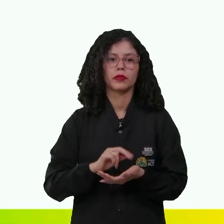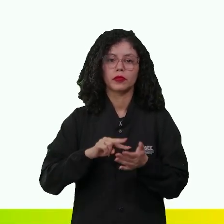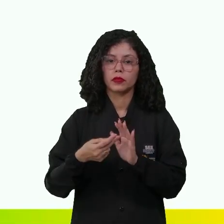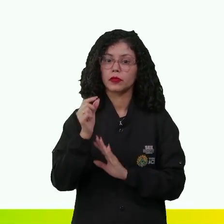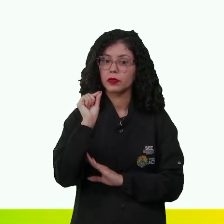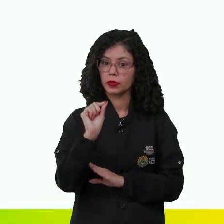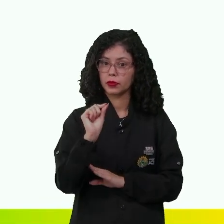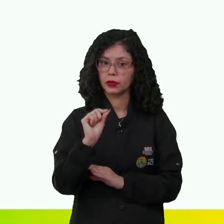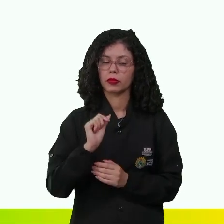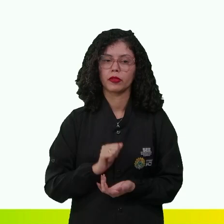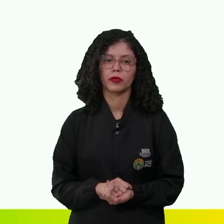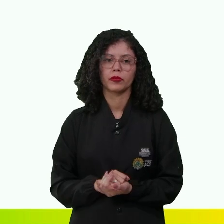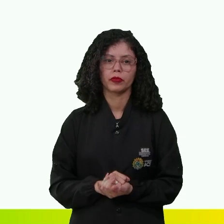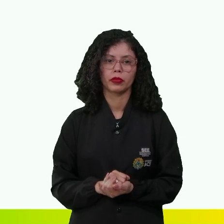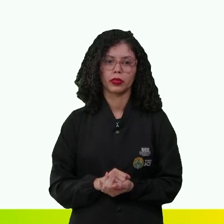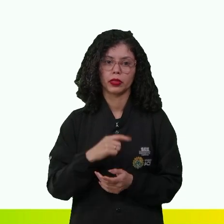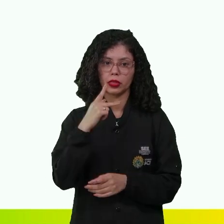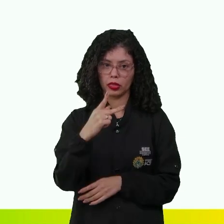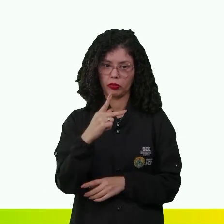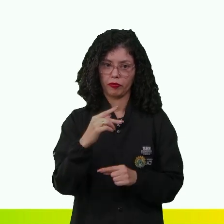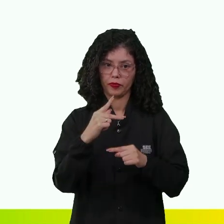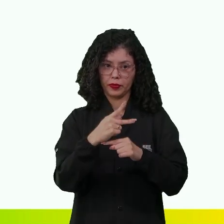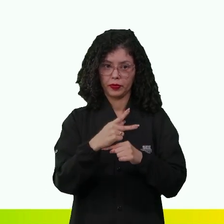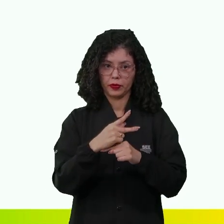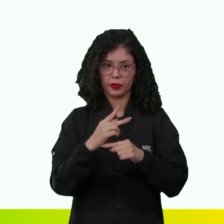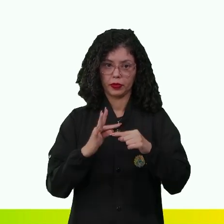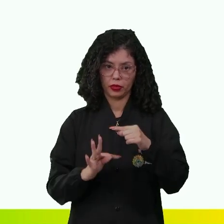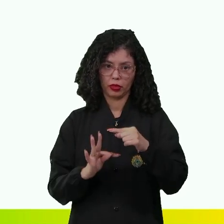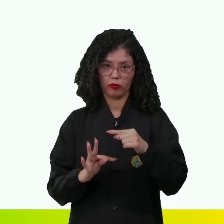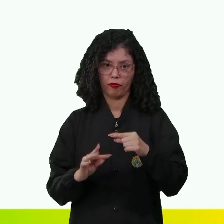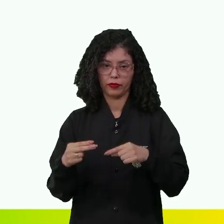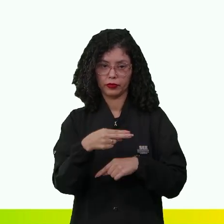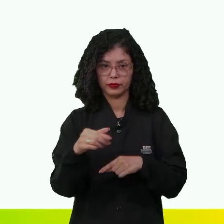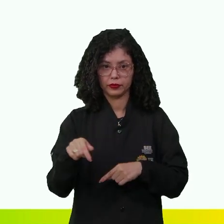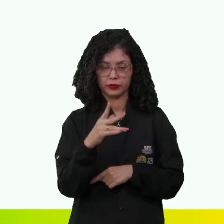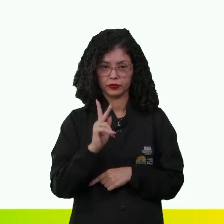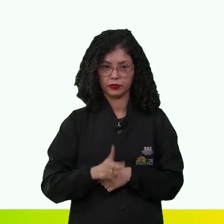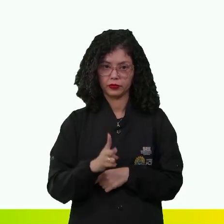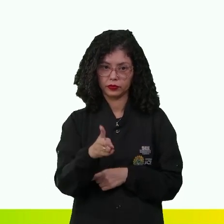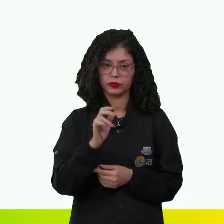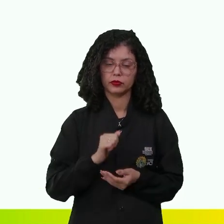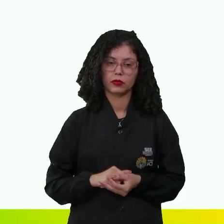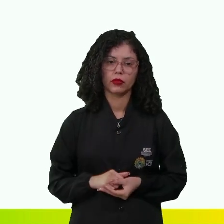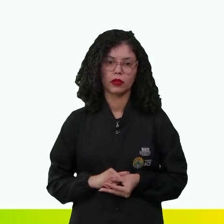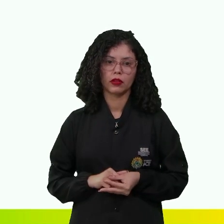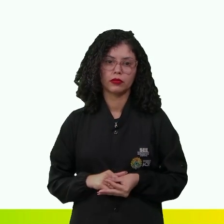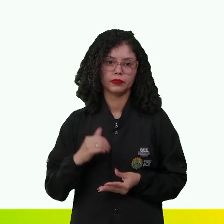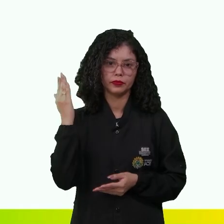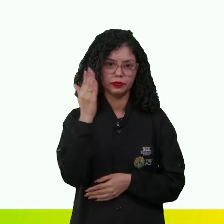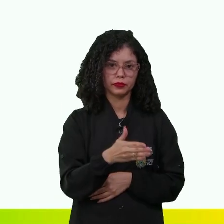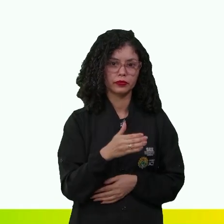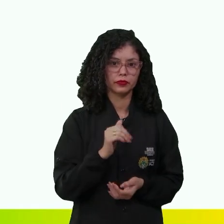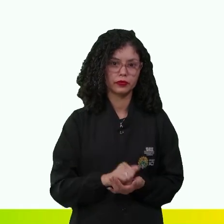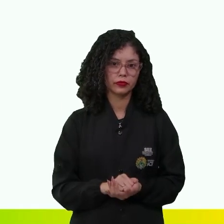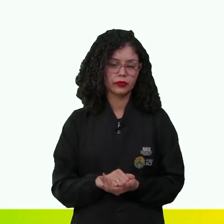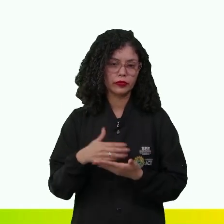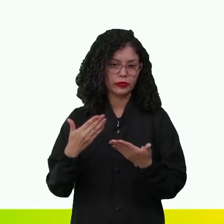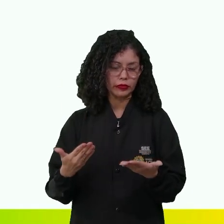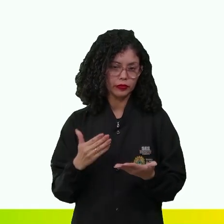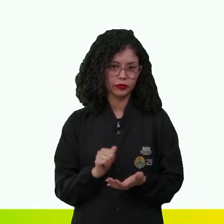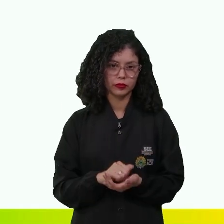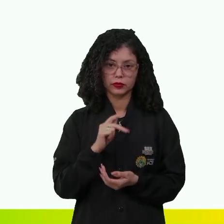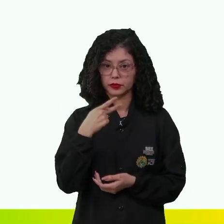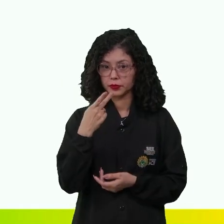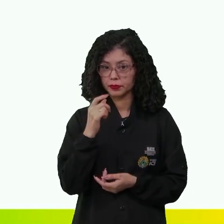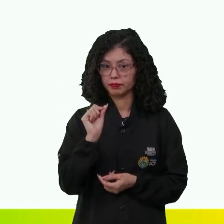seguinte: a pressão sobre a temperatura vai ser igual a constante. Olha aí, diretamente proporcional. Foi o que